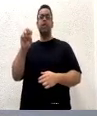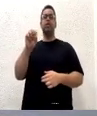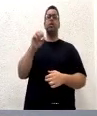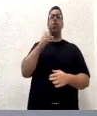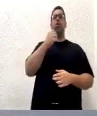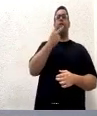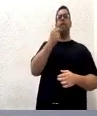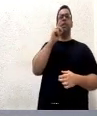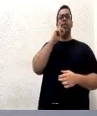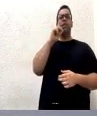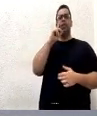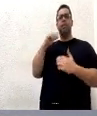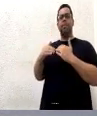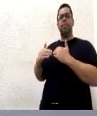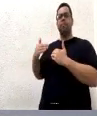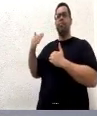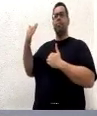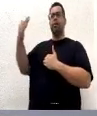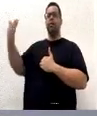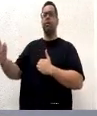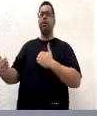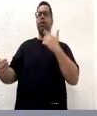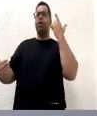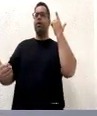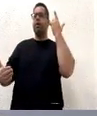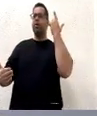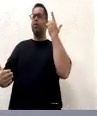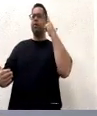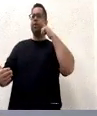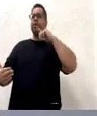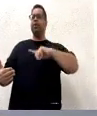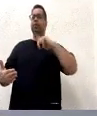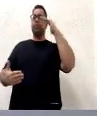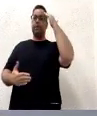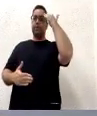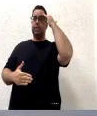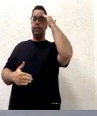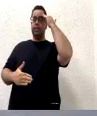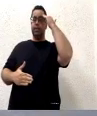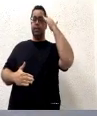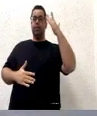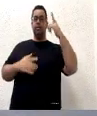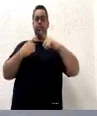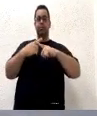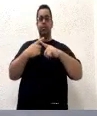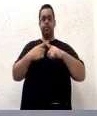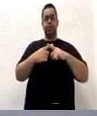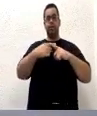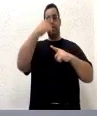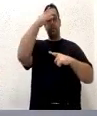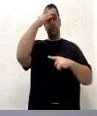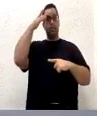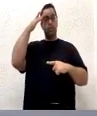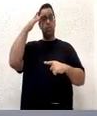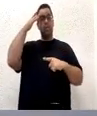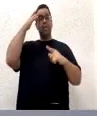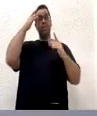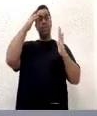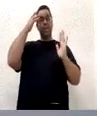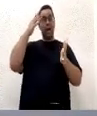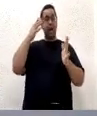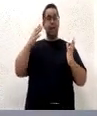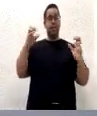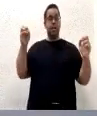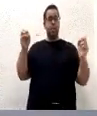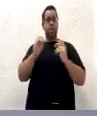esse deslocamento, as pessoas viajando, as pessoas aglomerando, as pessoas que foram muito para a praia, então talvez